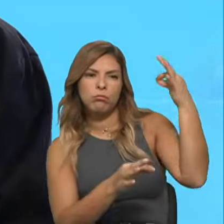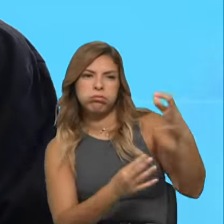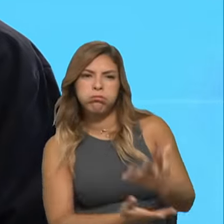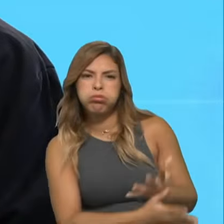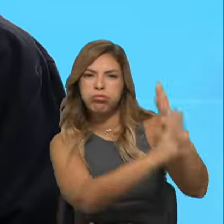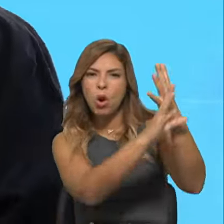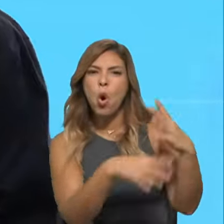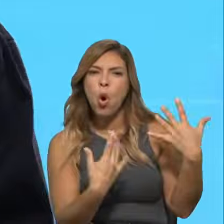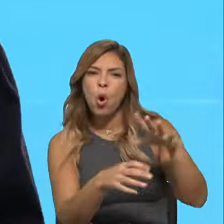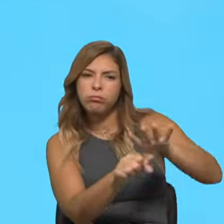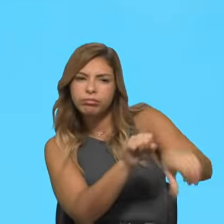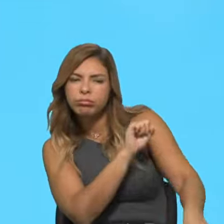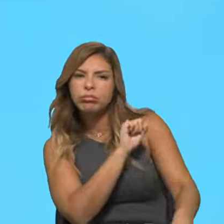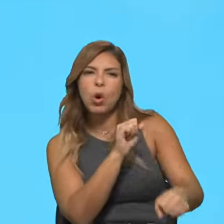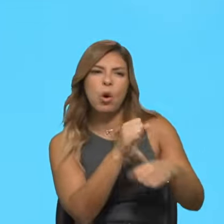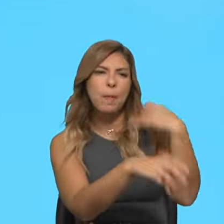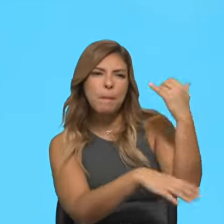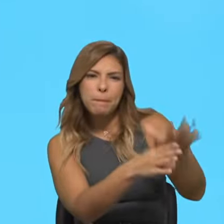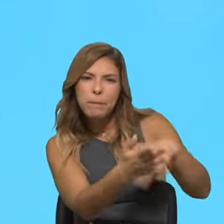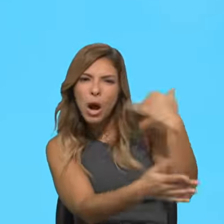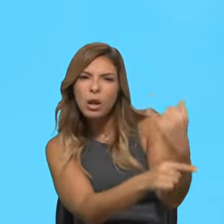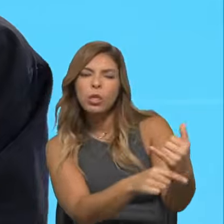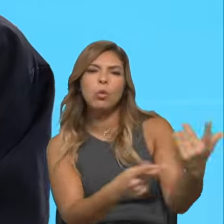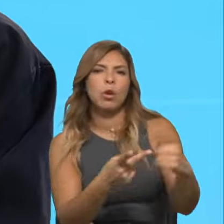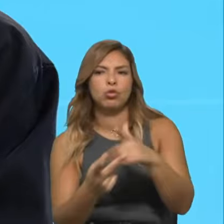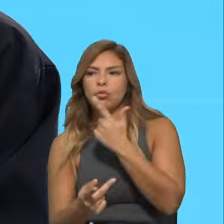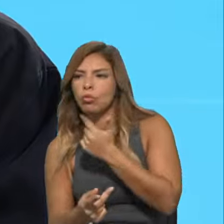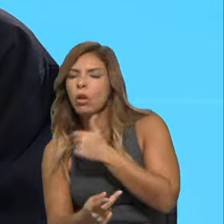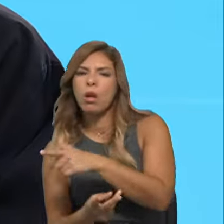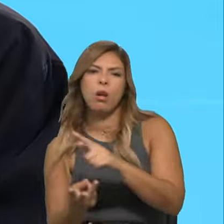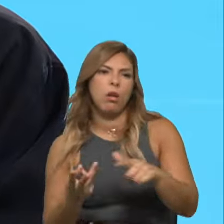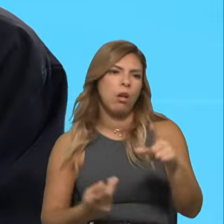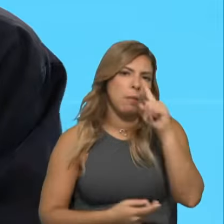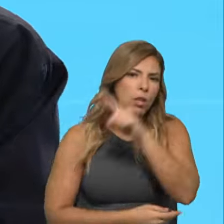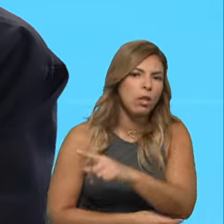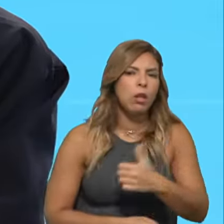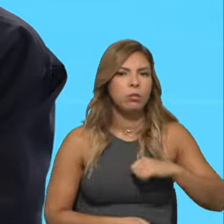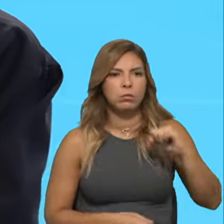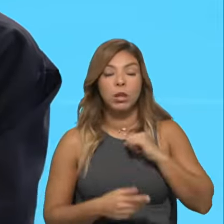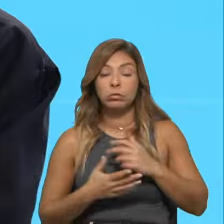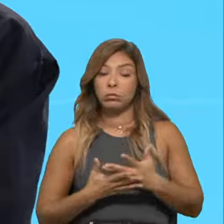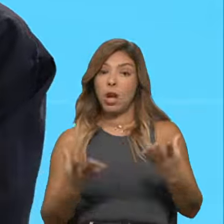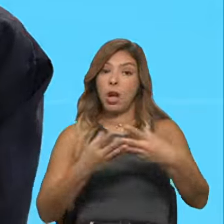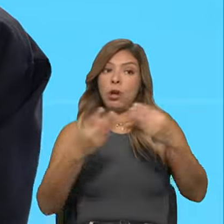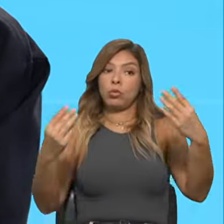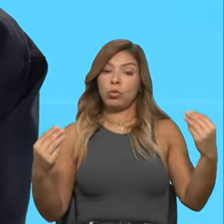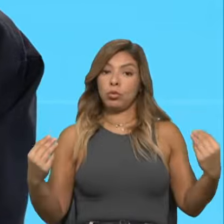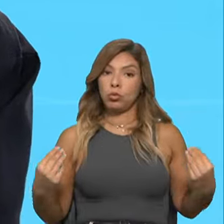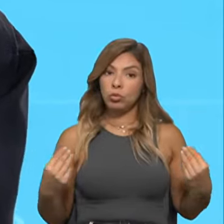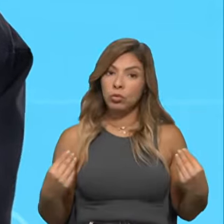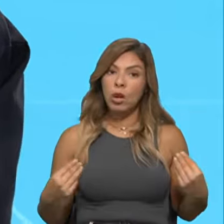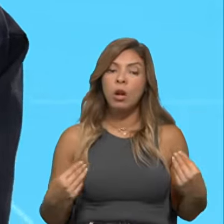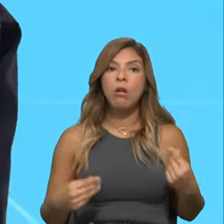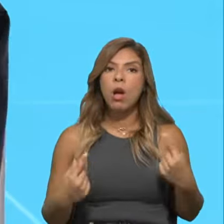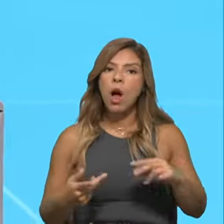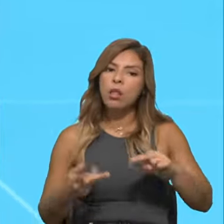também na Alemanha, também em Espanha, também no Reino Unido, e tudo isto pode significar, digamos aqui, uma certa alteração da